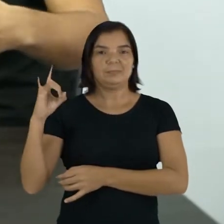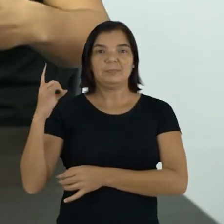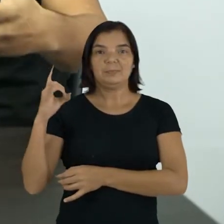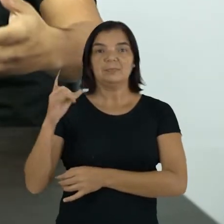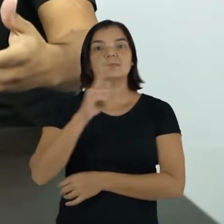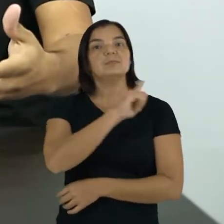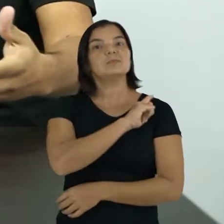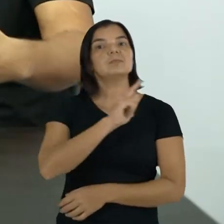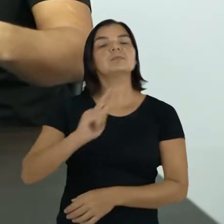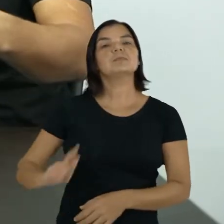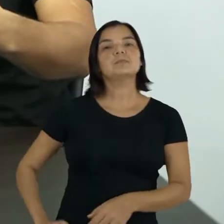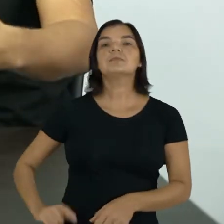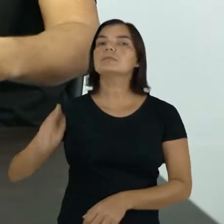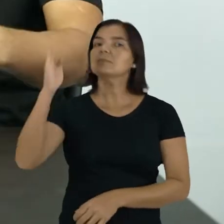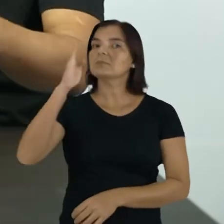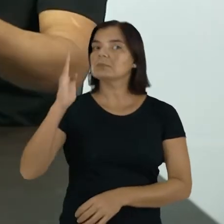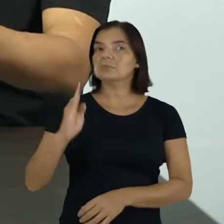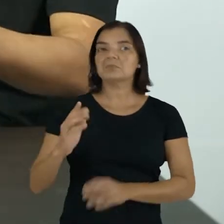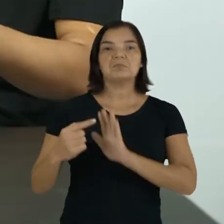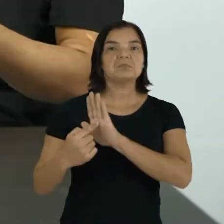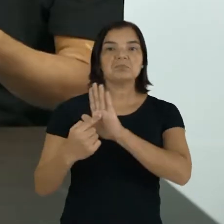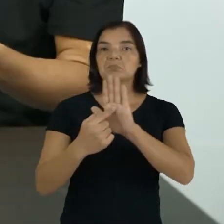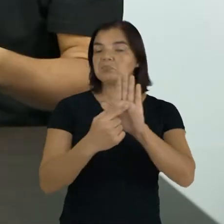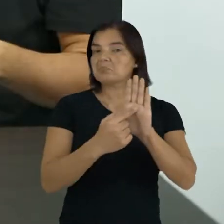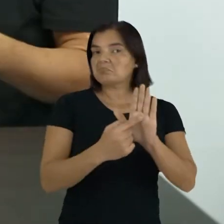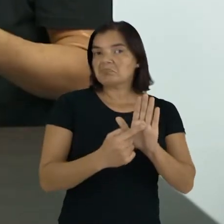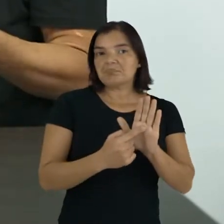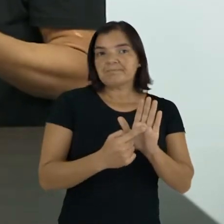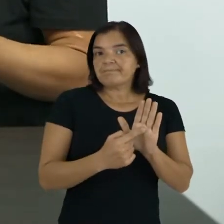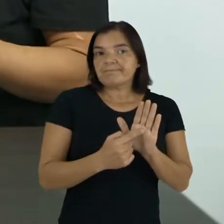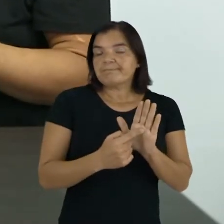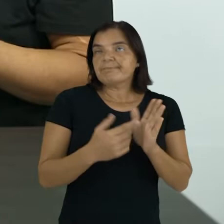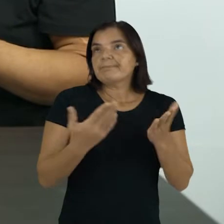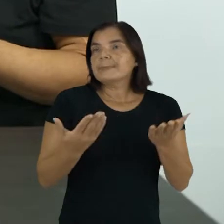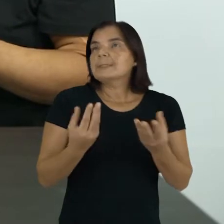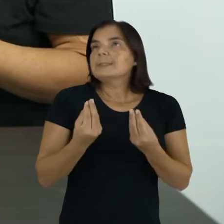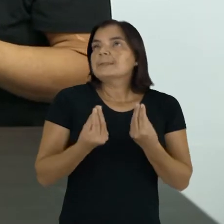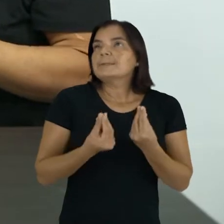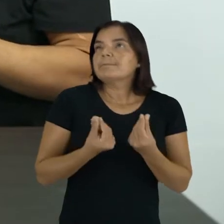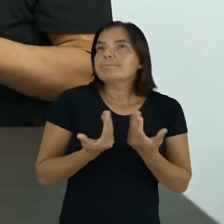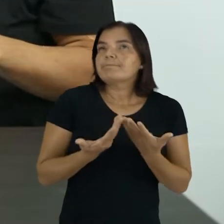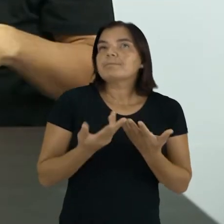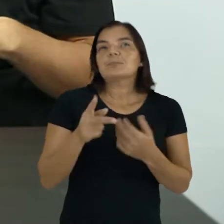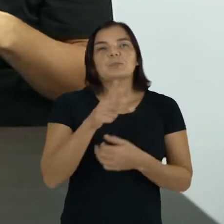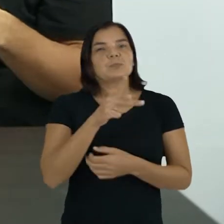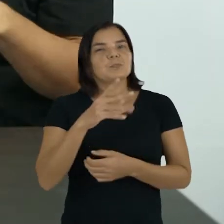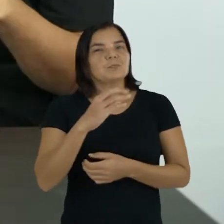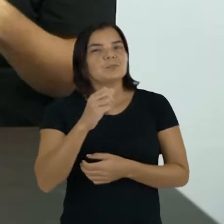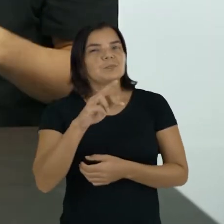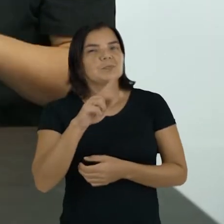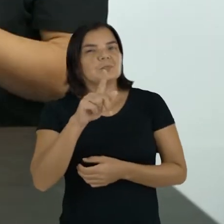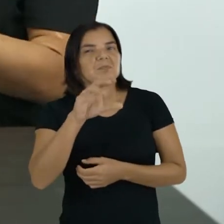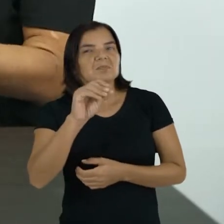e o governo brasileiro não mostra muita, como eu posso dizer, professor Carlos, muita